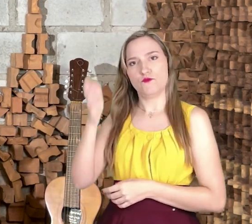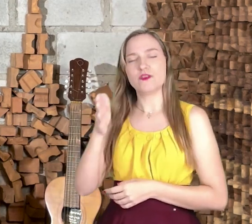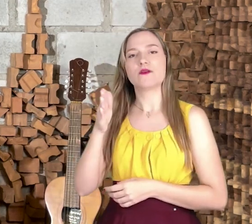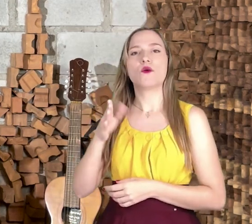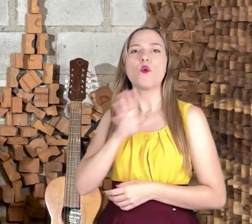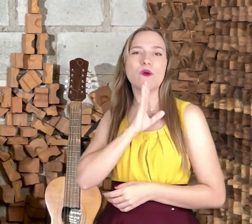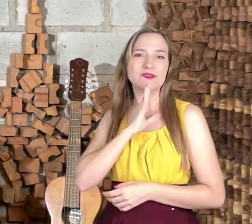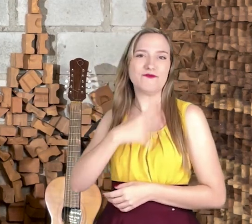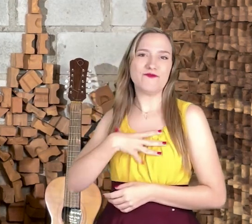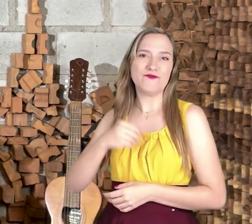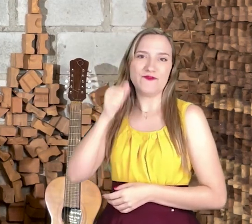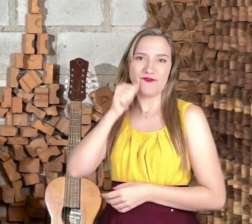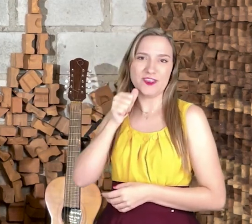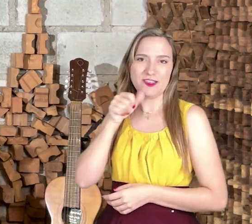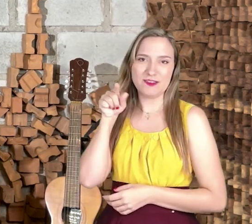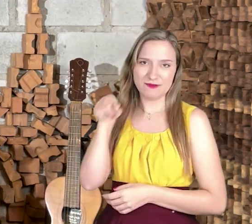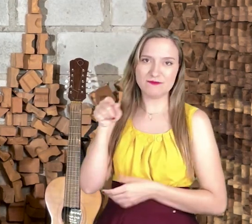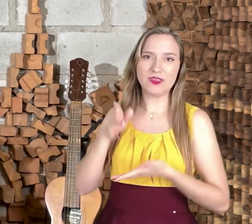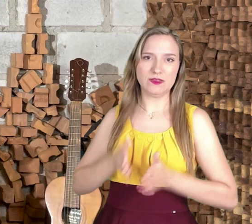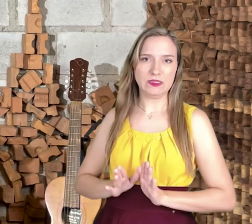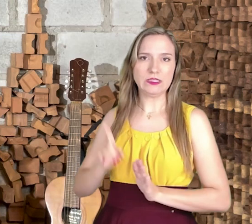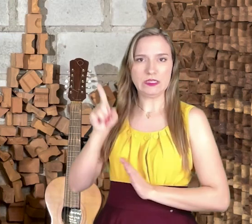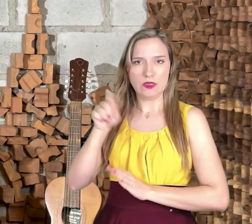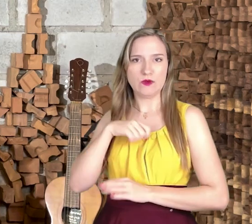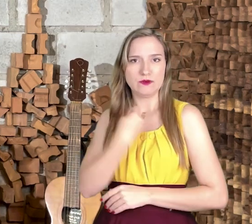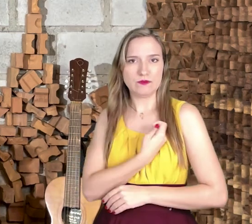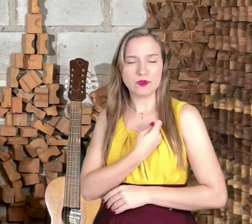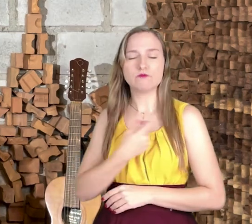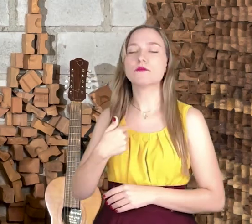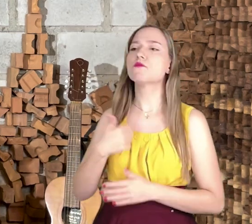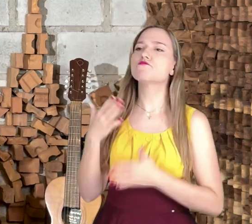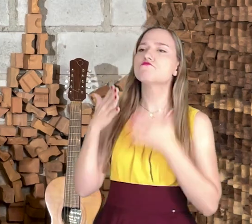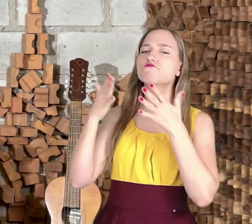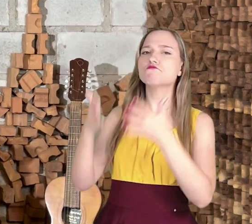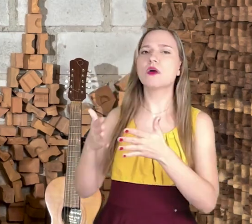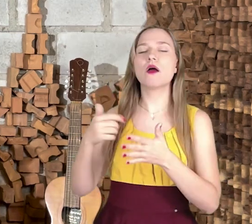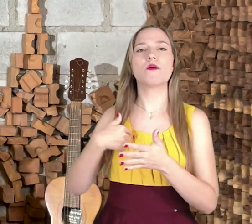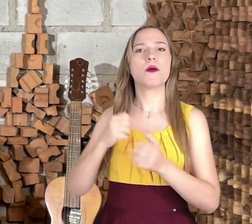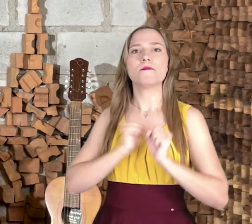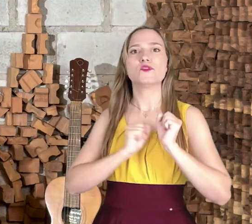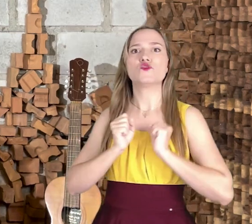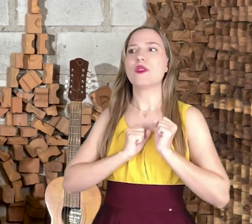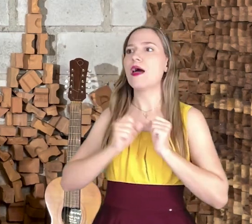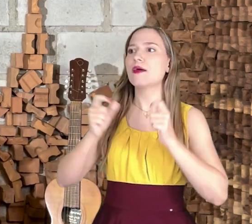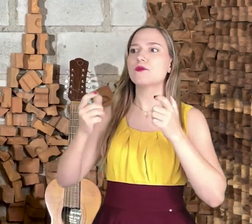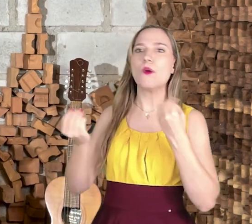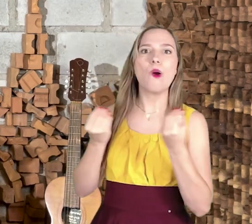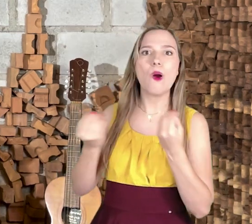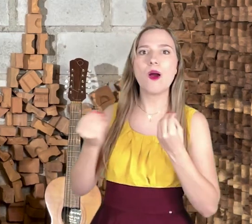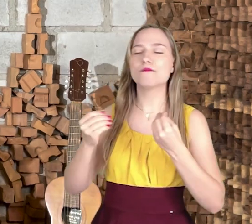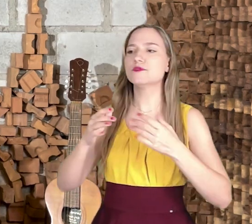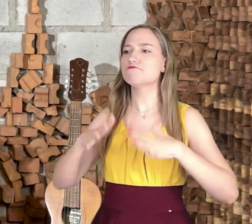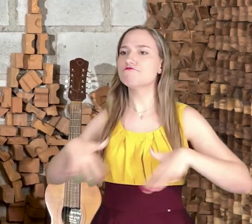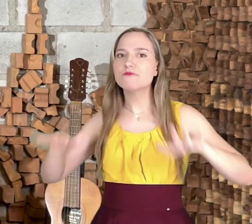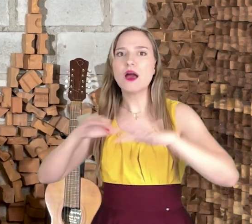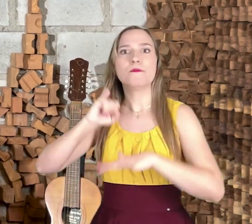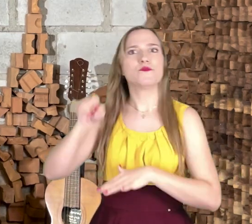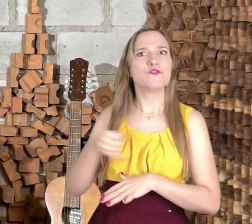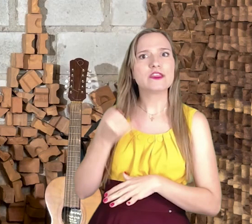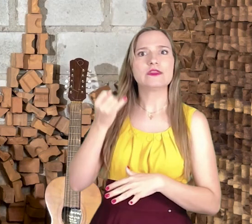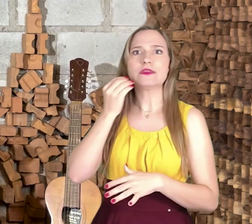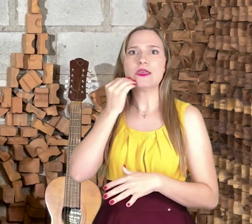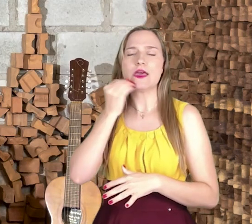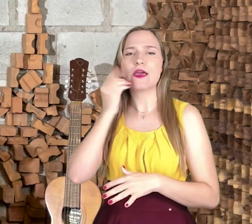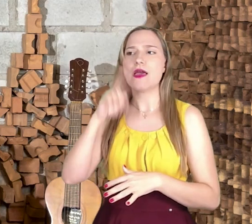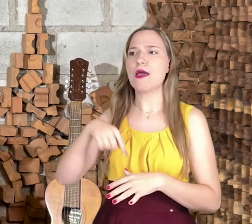sempre fui apaixonado por flamenco, então eu fui lá e aproveitei esse momento também para poder mergulhar e aprender assim com muita sede o flamenco. Mas